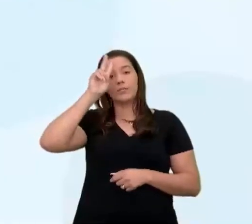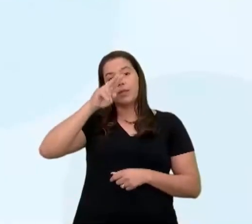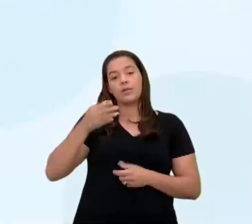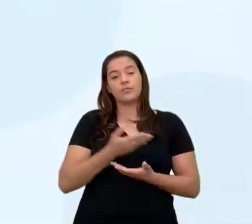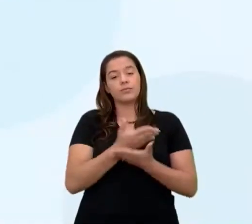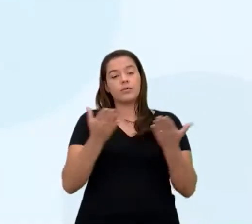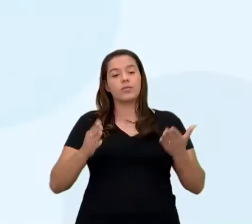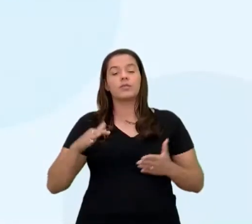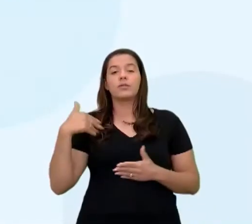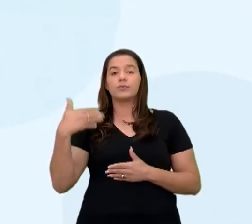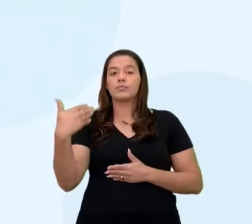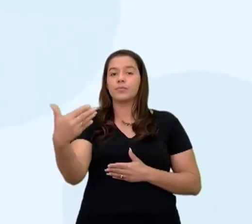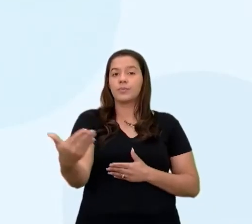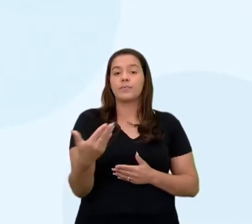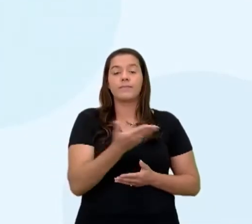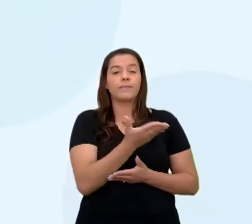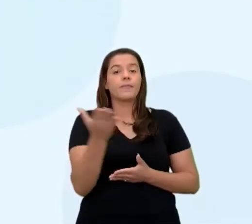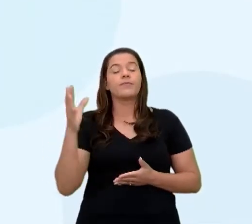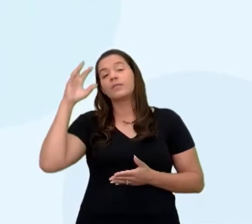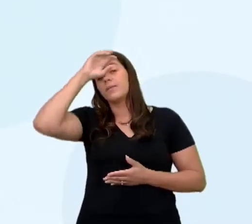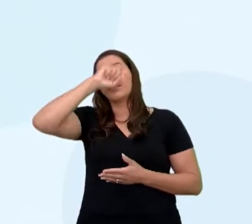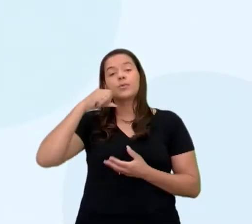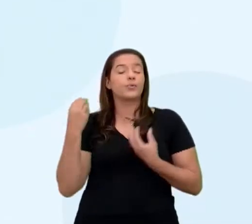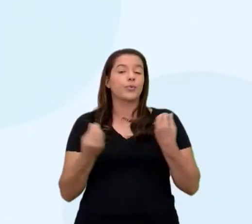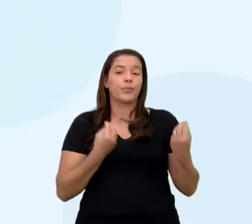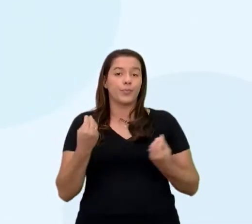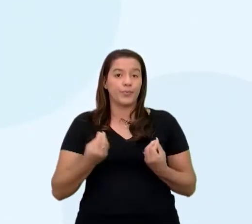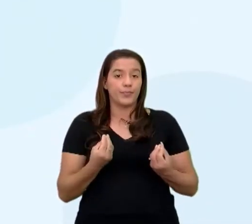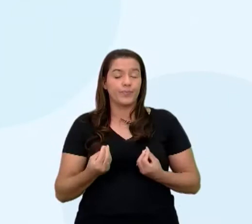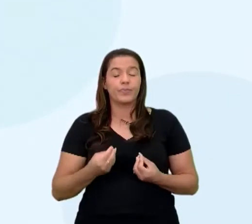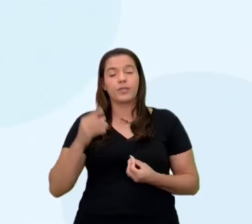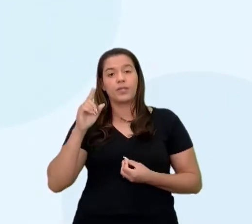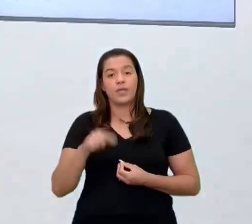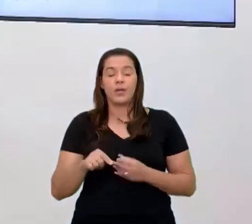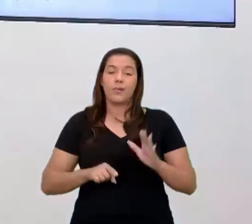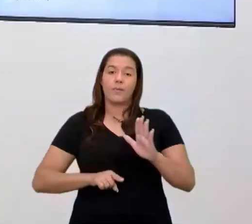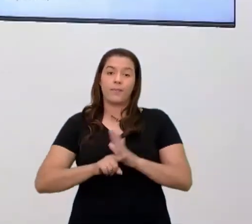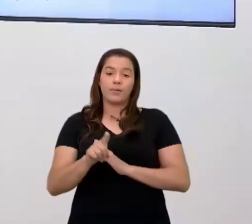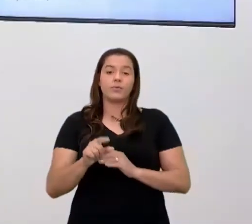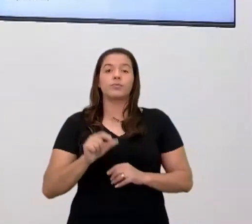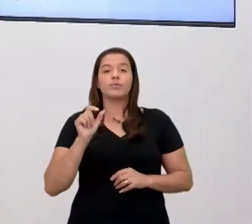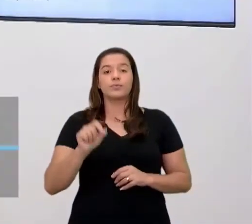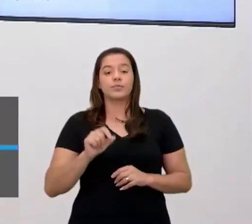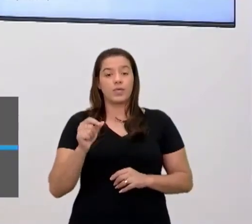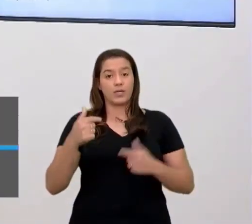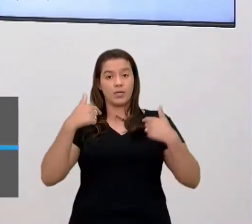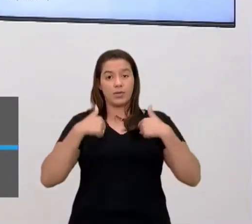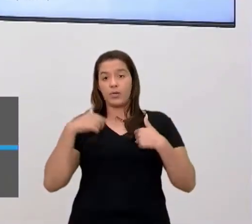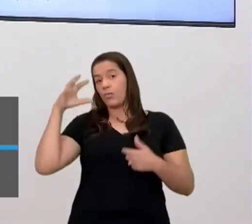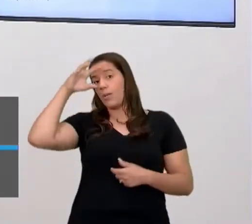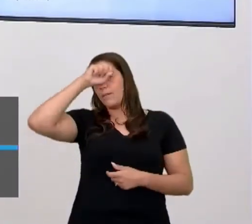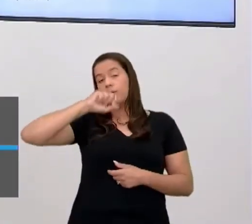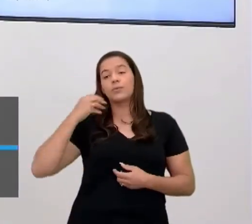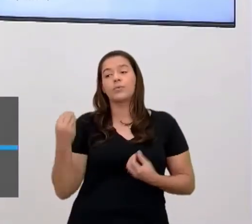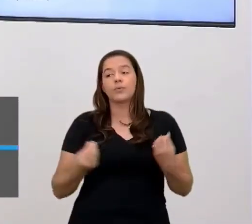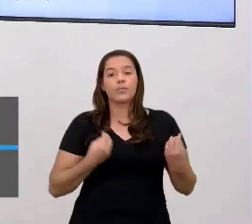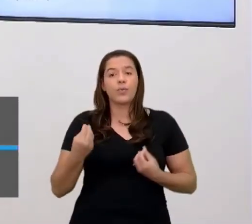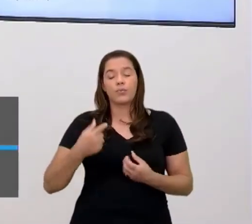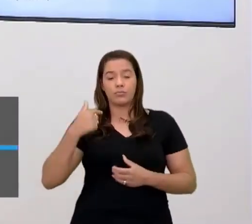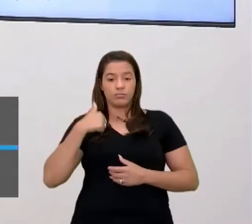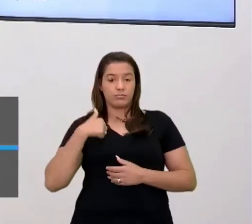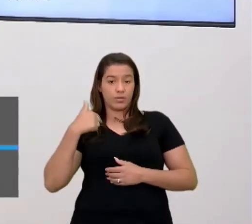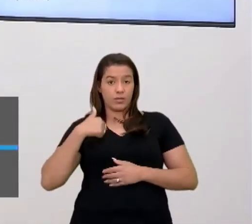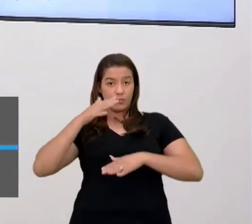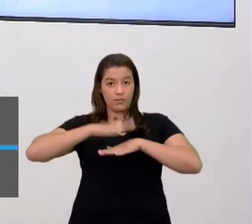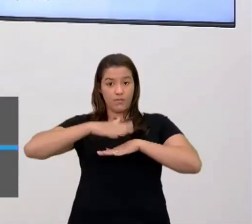do dia a dia, como você aprende? Tá? E essa é uma pergunta, eu aprendo escrevendo. Eu, Tayana, se